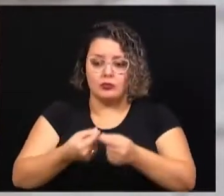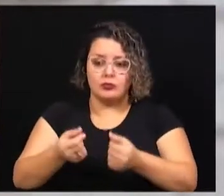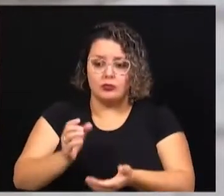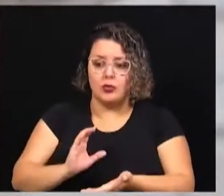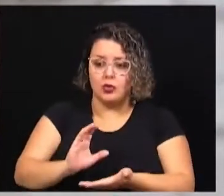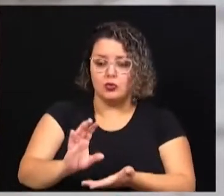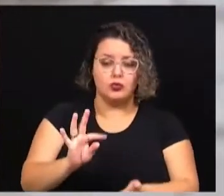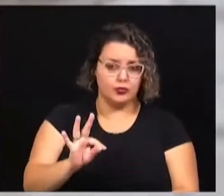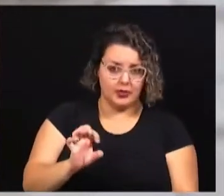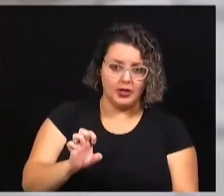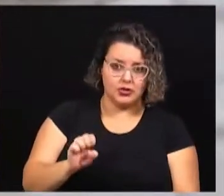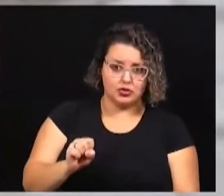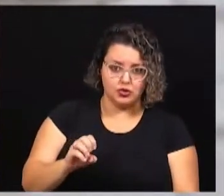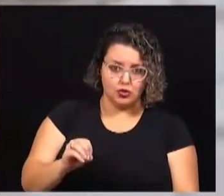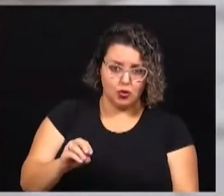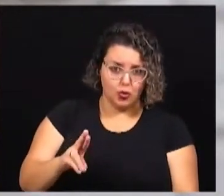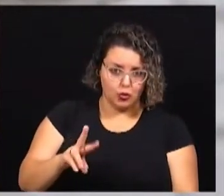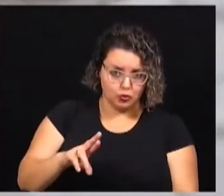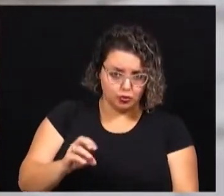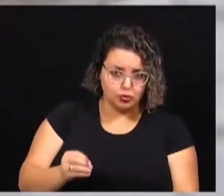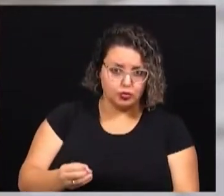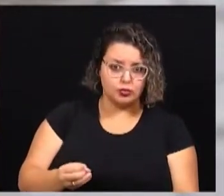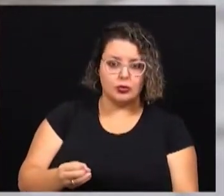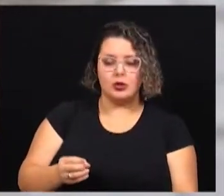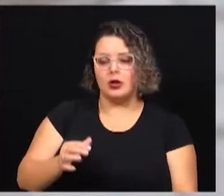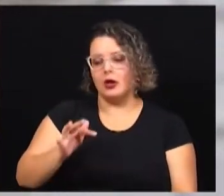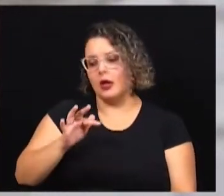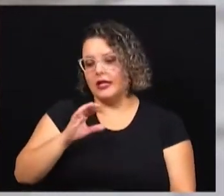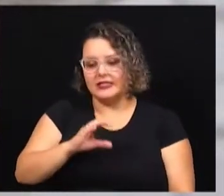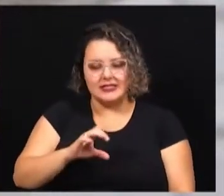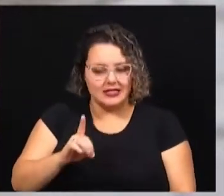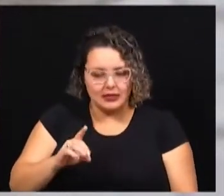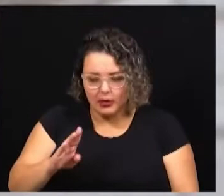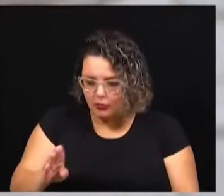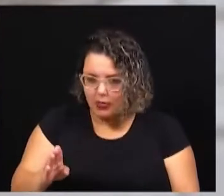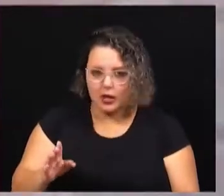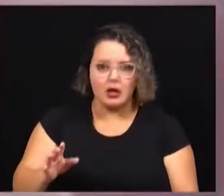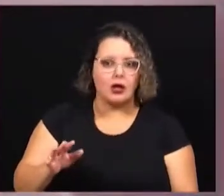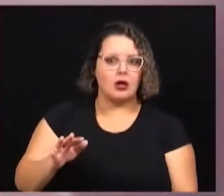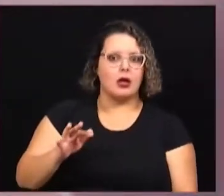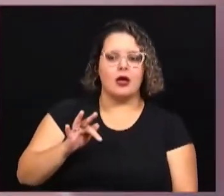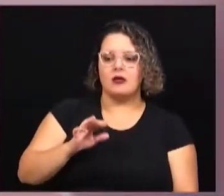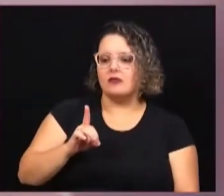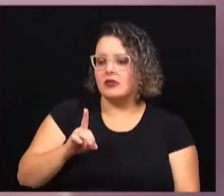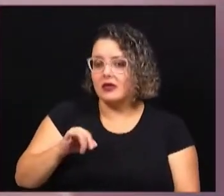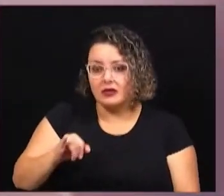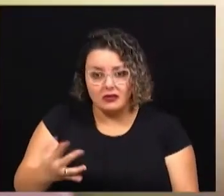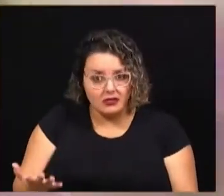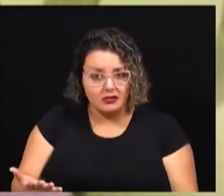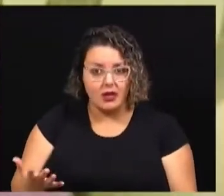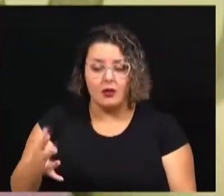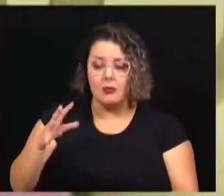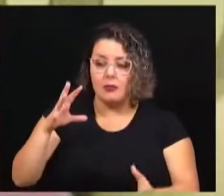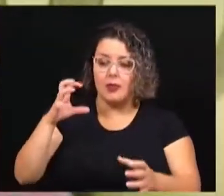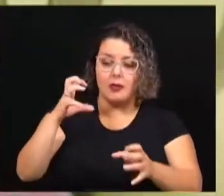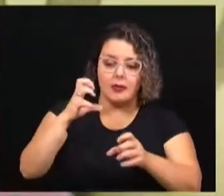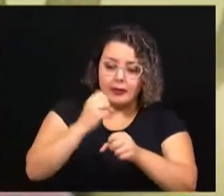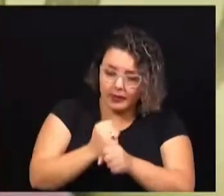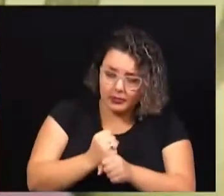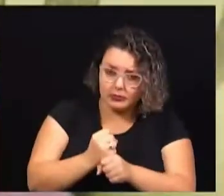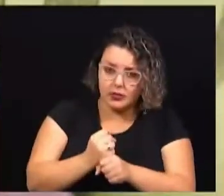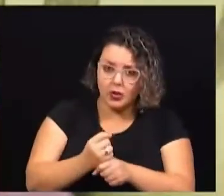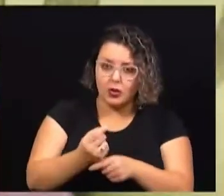no Tesouro Direto, em fundos DI, em CDBs. Inclusive, você tem hoje contas que, se o dinheiro